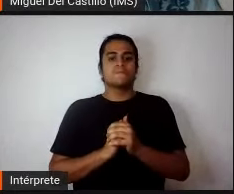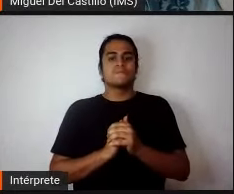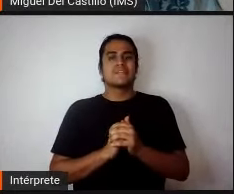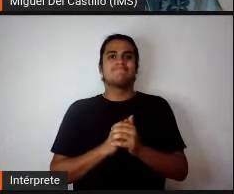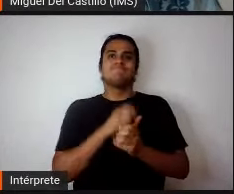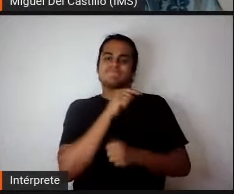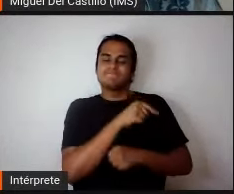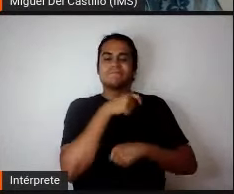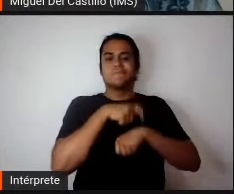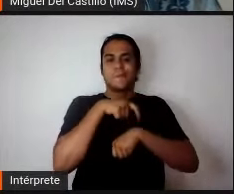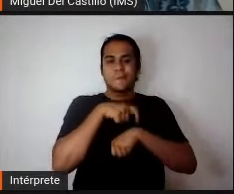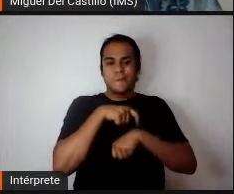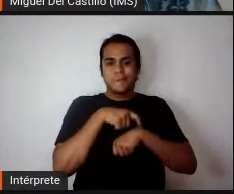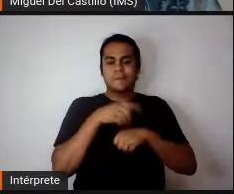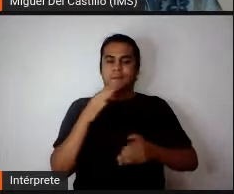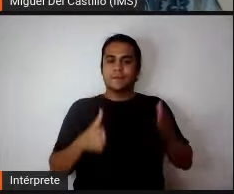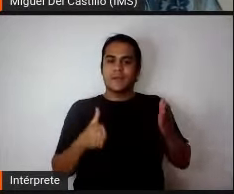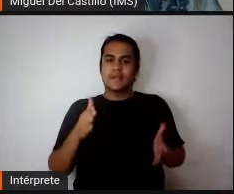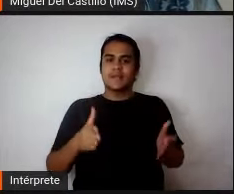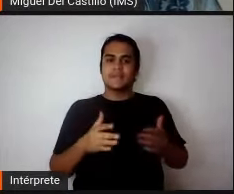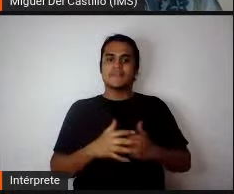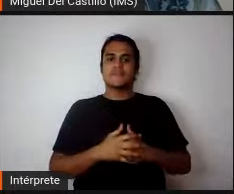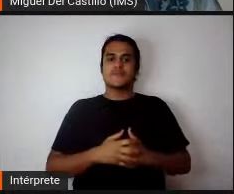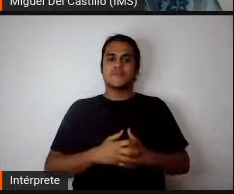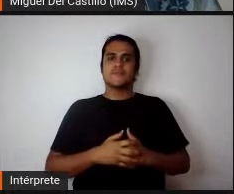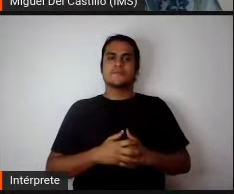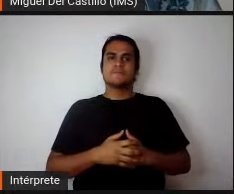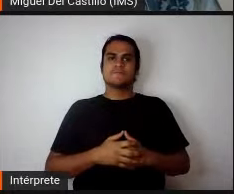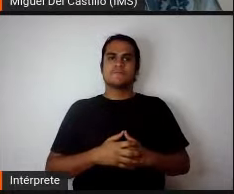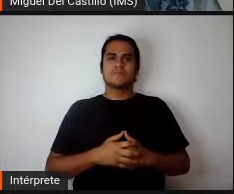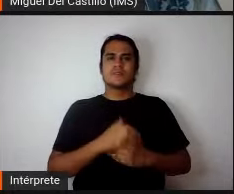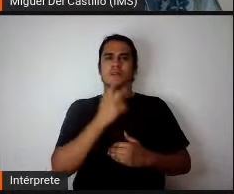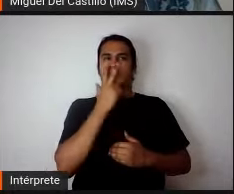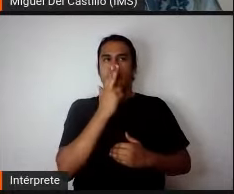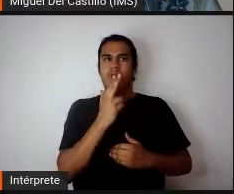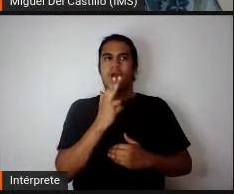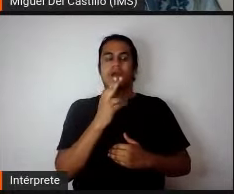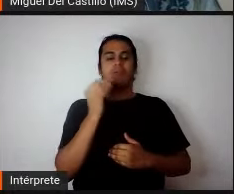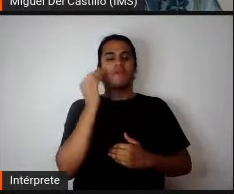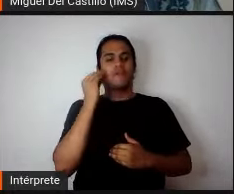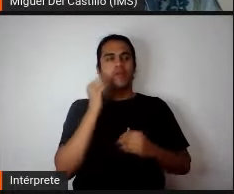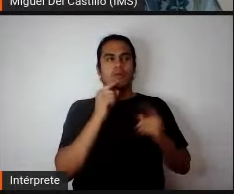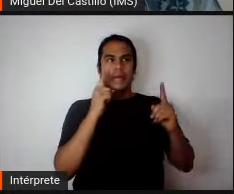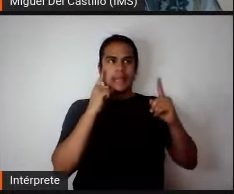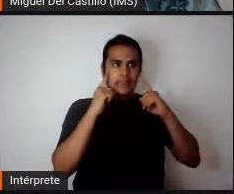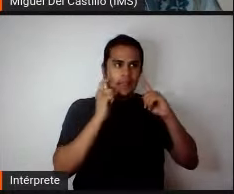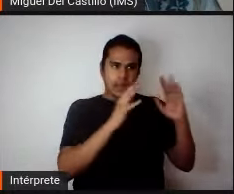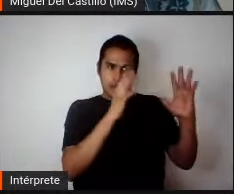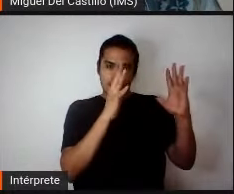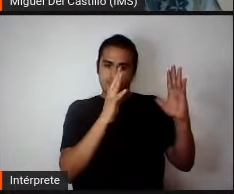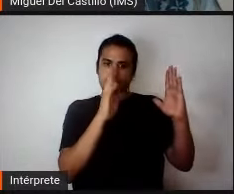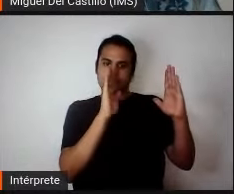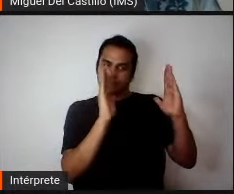que vou fazer agora uma interrupção aí. O que me